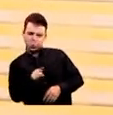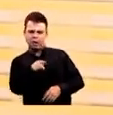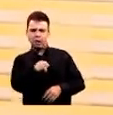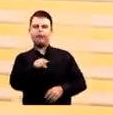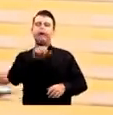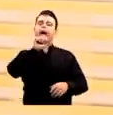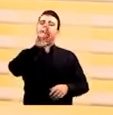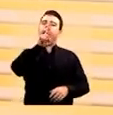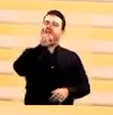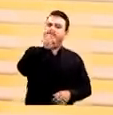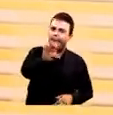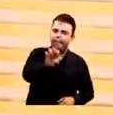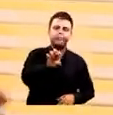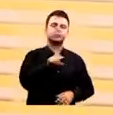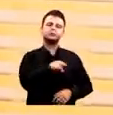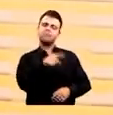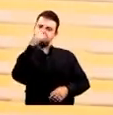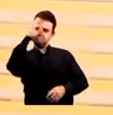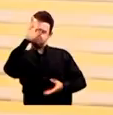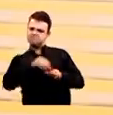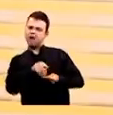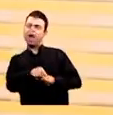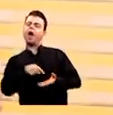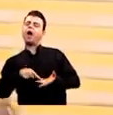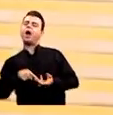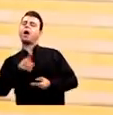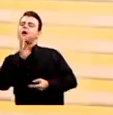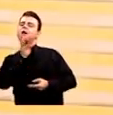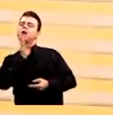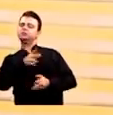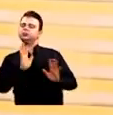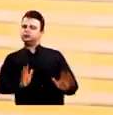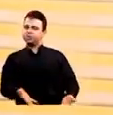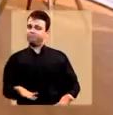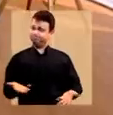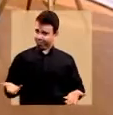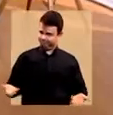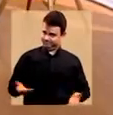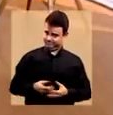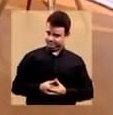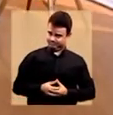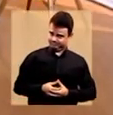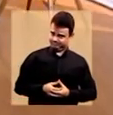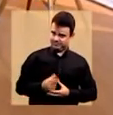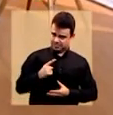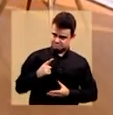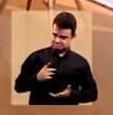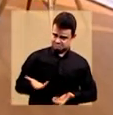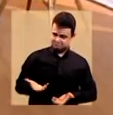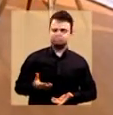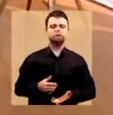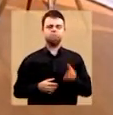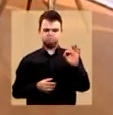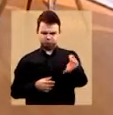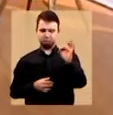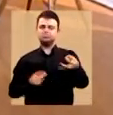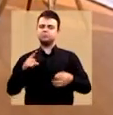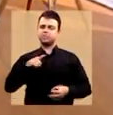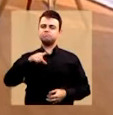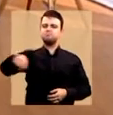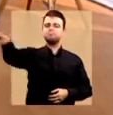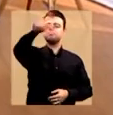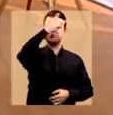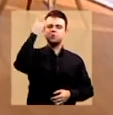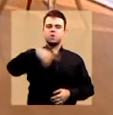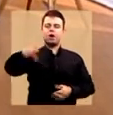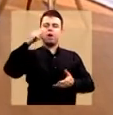na manifestação artística de um artista negro fazer? Como é que você vê essa questão? A gente tem esse estereótipo